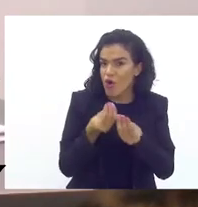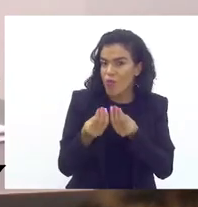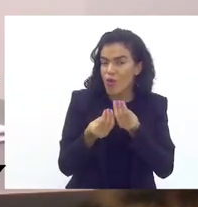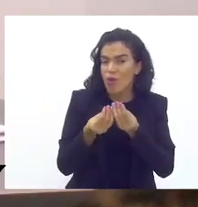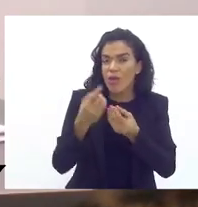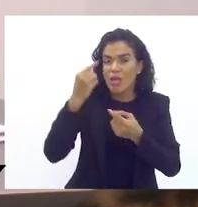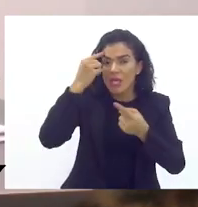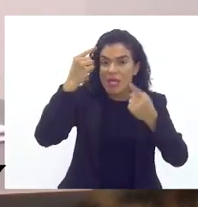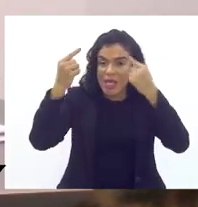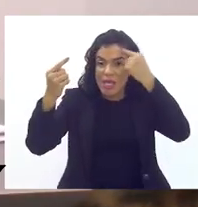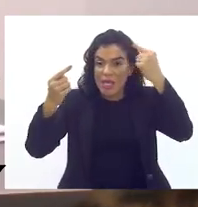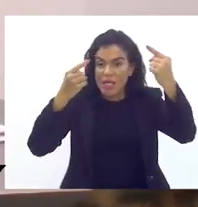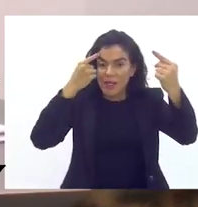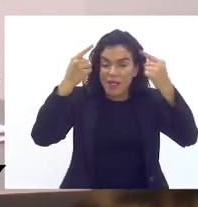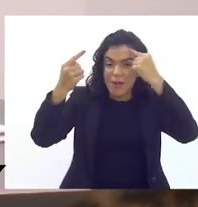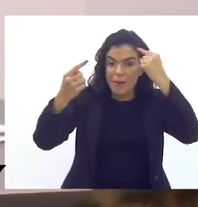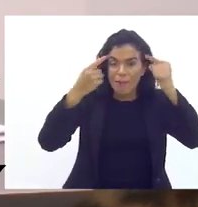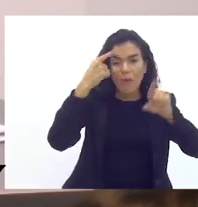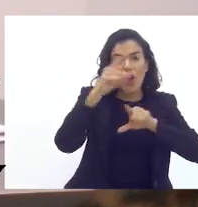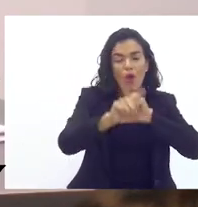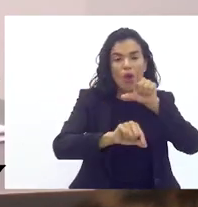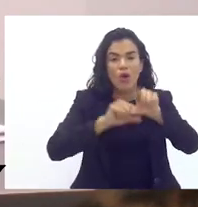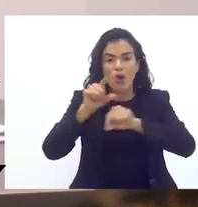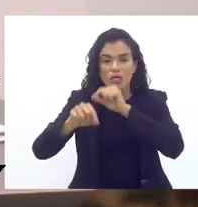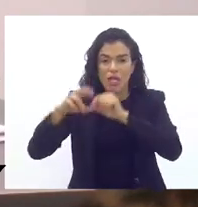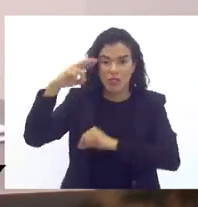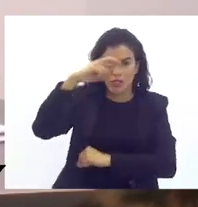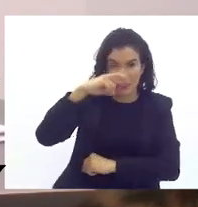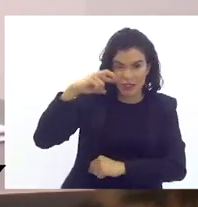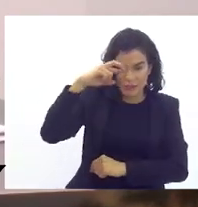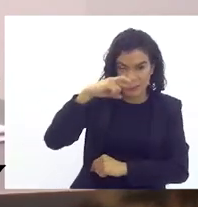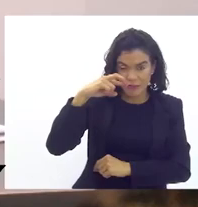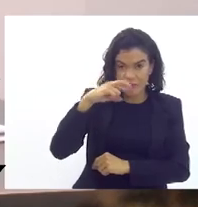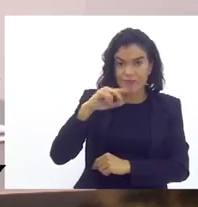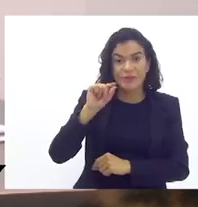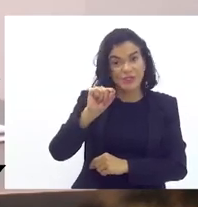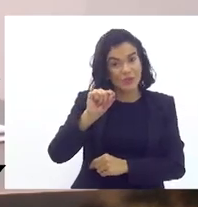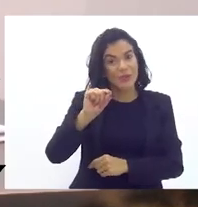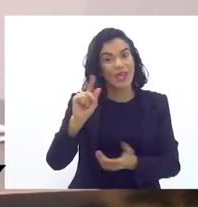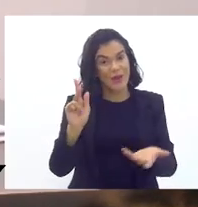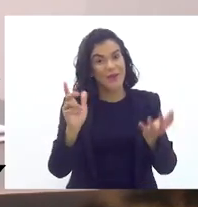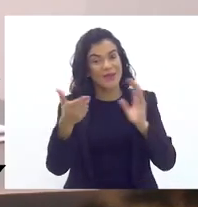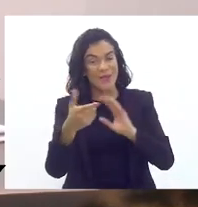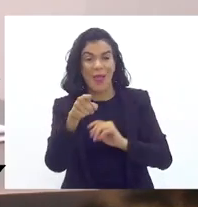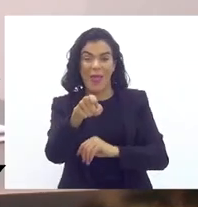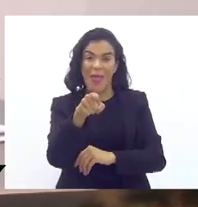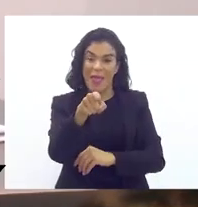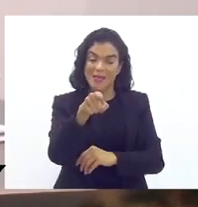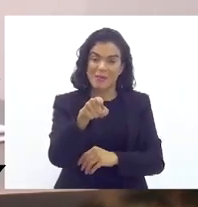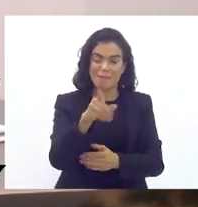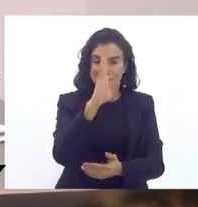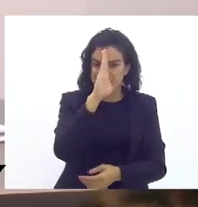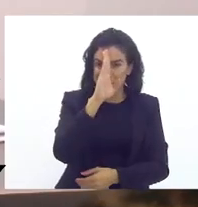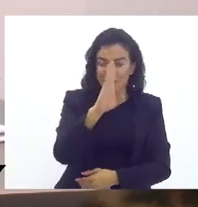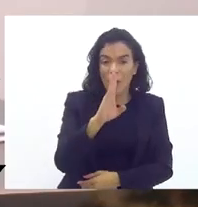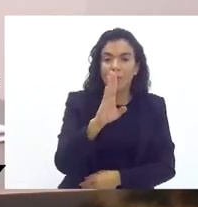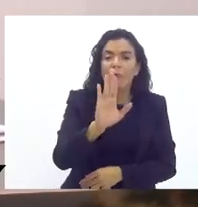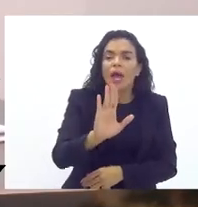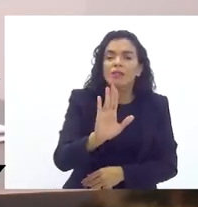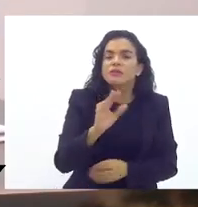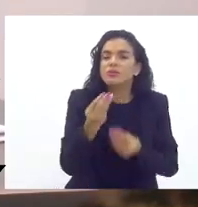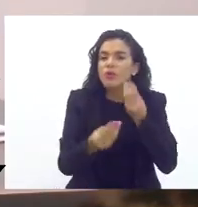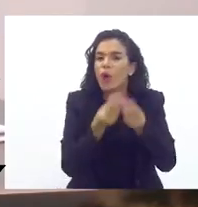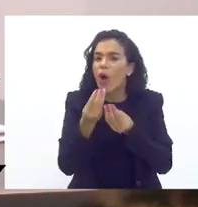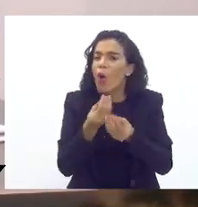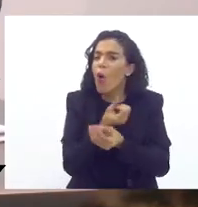hipóteses alternativas hipóteses investigativas alternativas isso que me aconteceu Essa é a minha linha de investigação principal mas como só